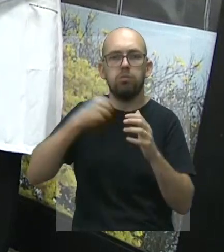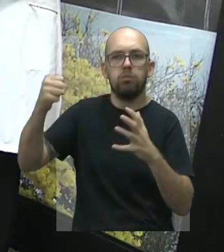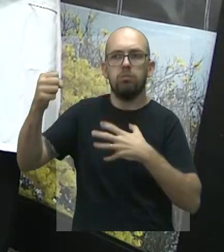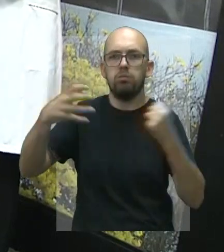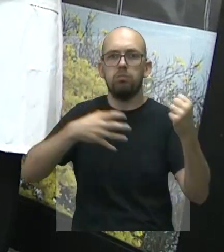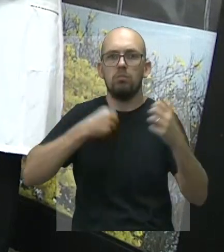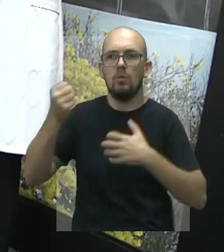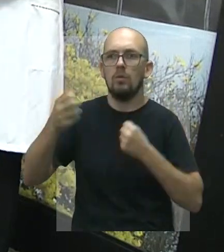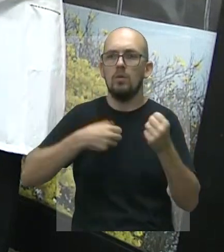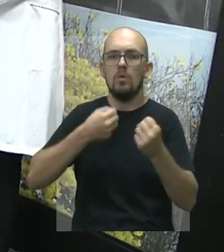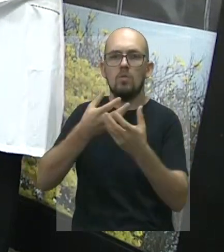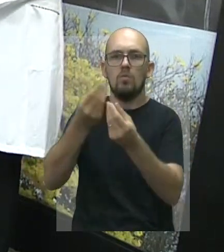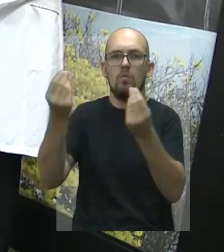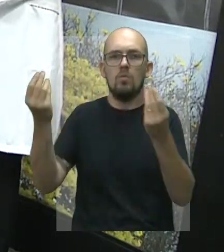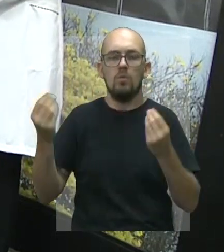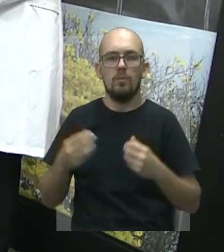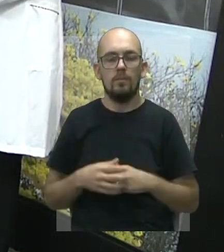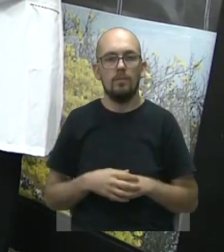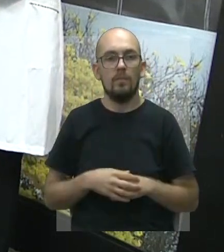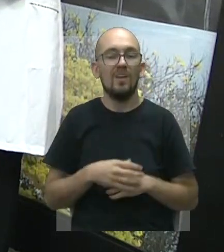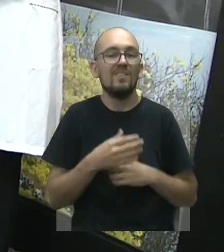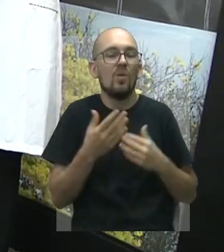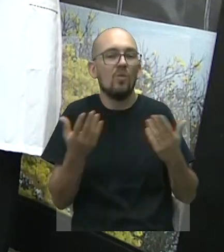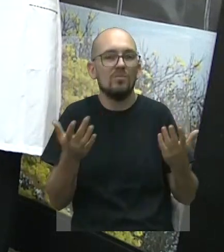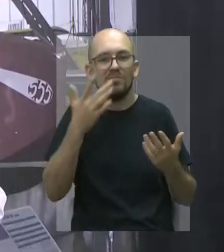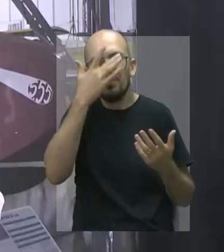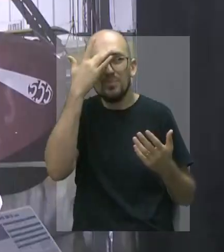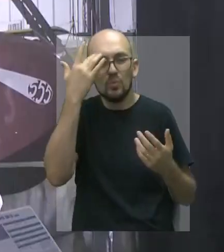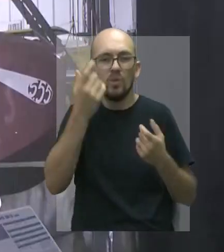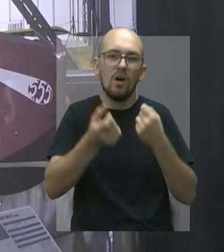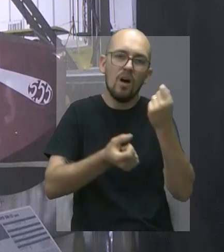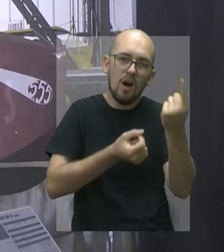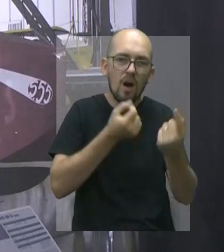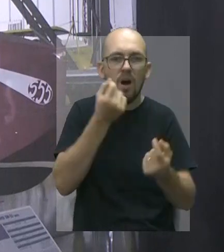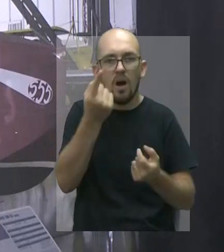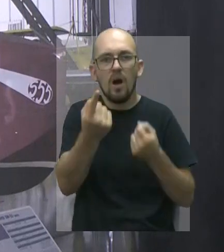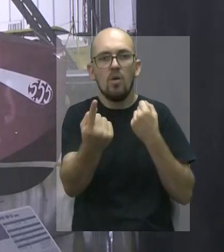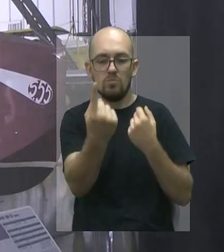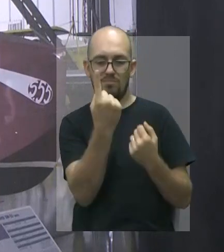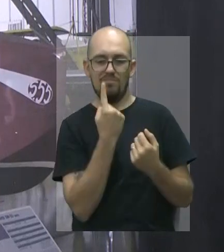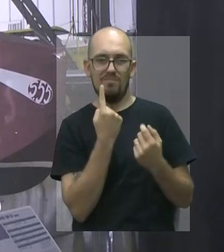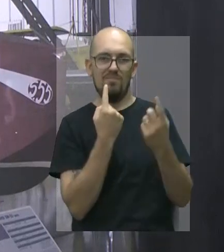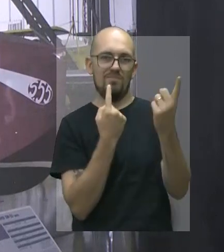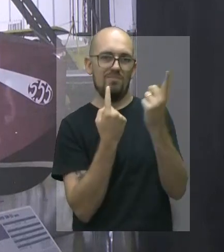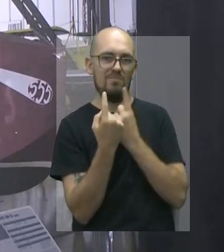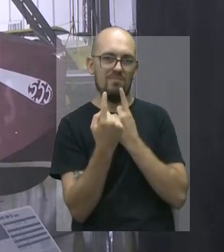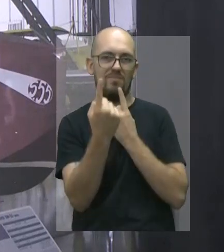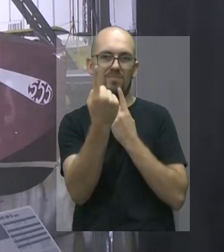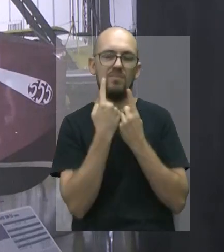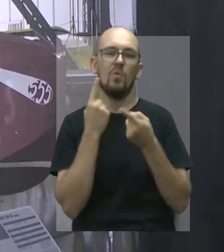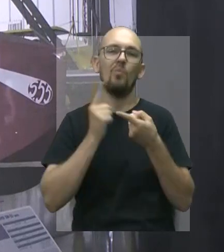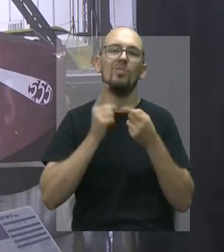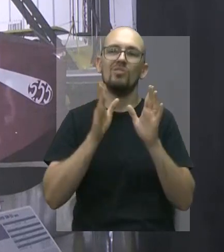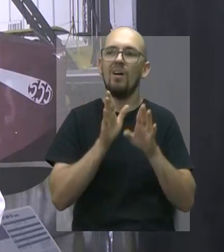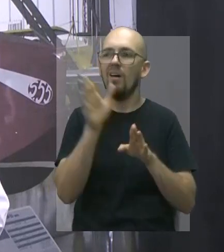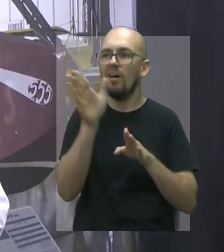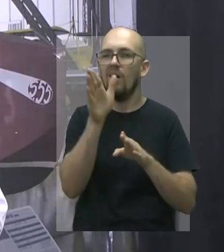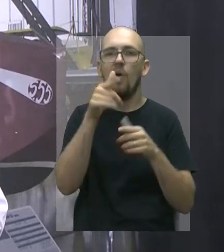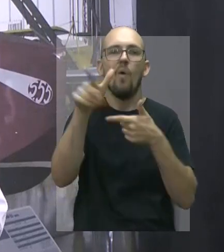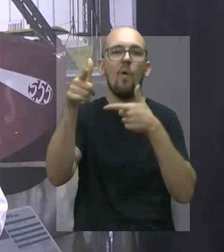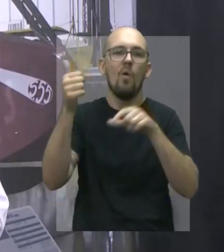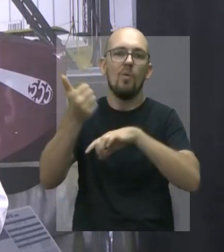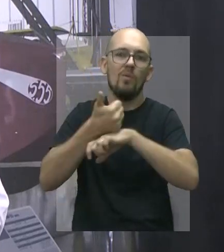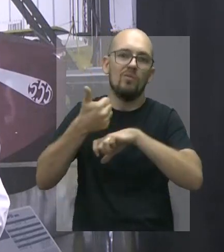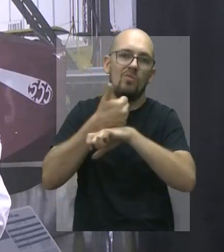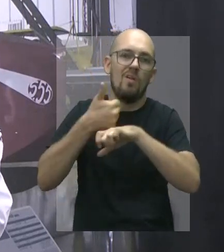O público que eu recebo procura ajuda, né? Porque eles já vêm, muitas vezes já passaram por vários outros profissionais de outras